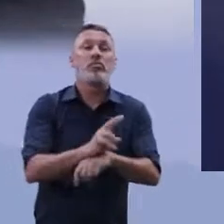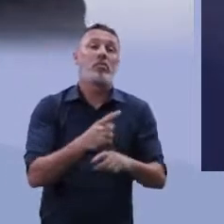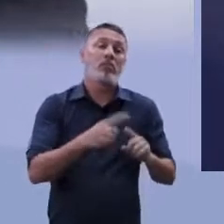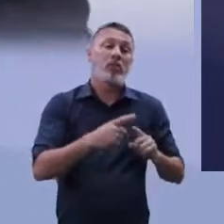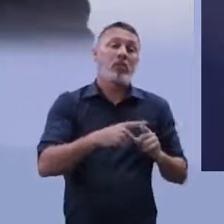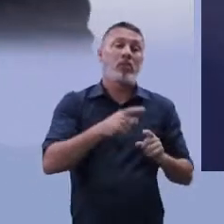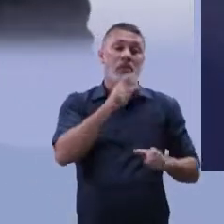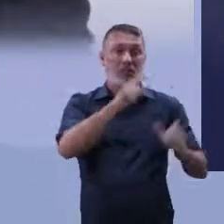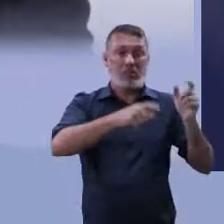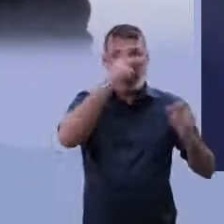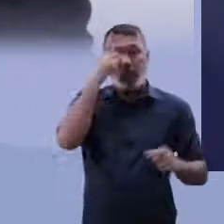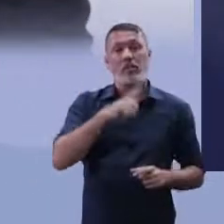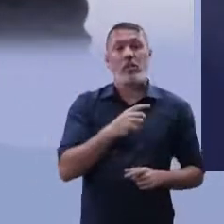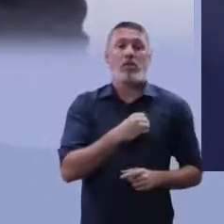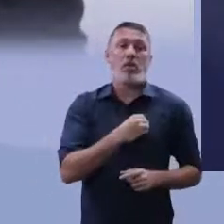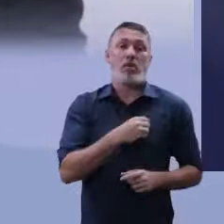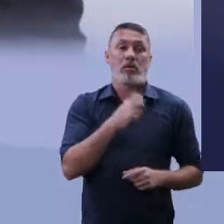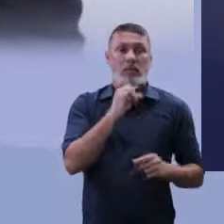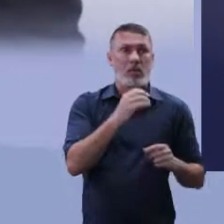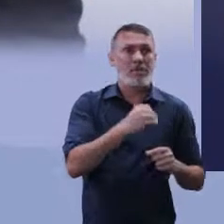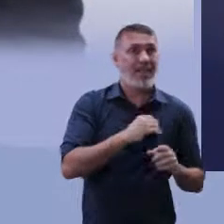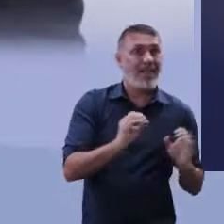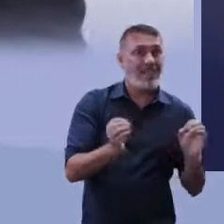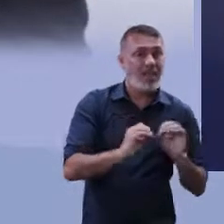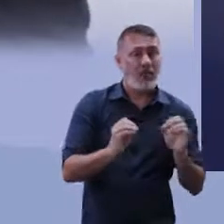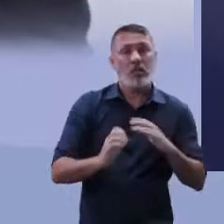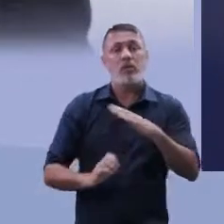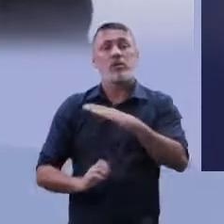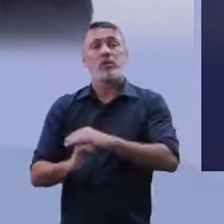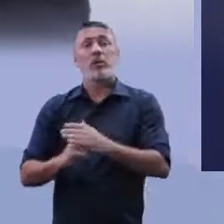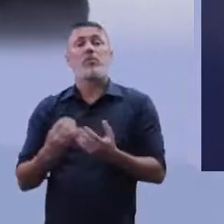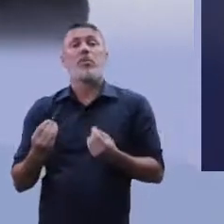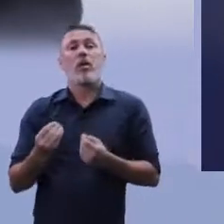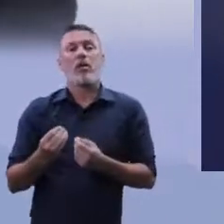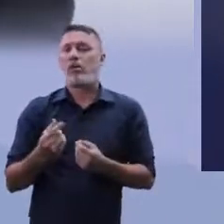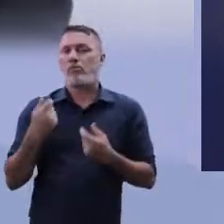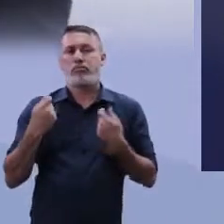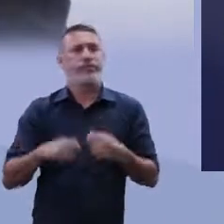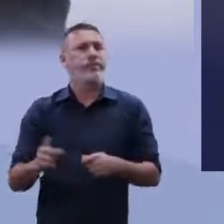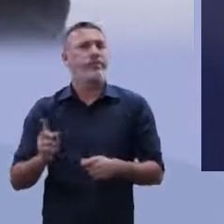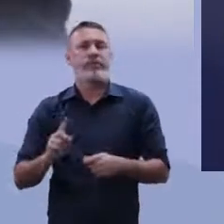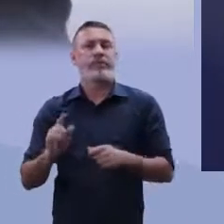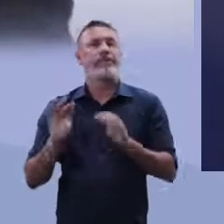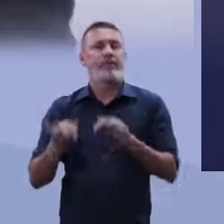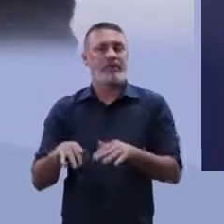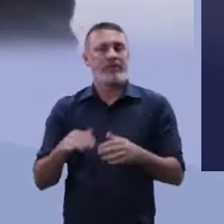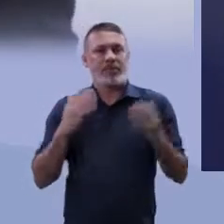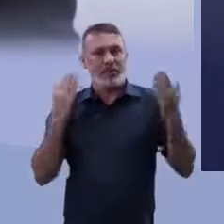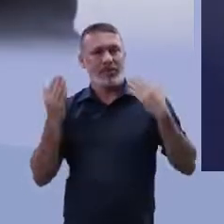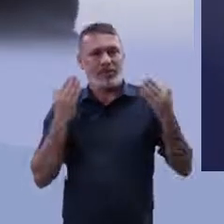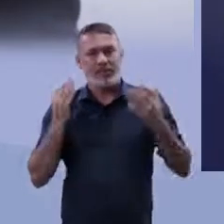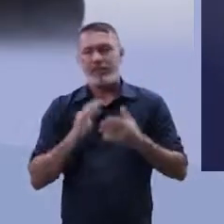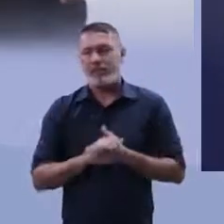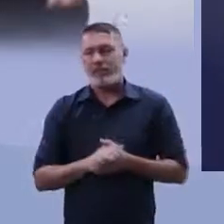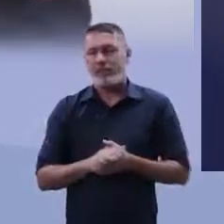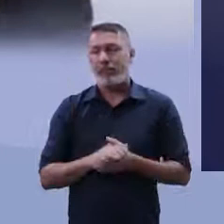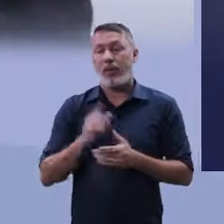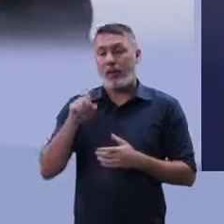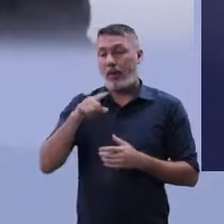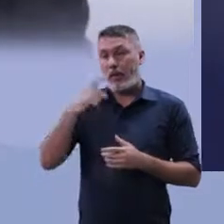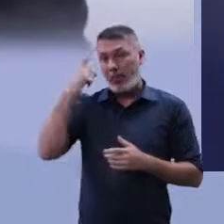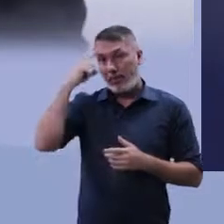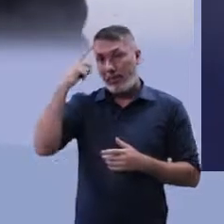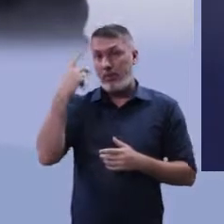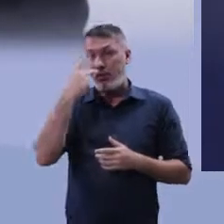as pessoas, por causa do pecado. E aí, porque se não houvesse o pecado, não seria necessário ter um Estado.